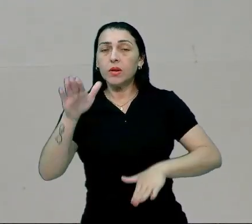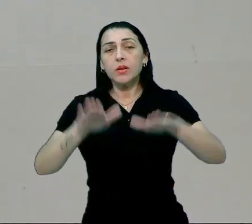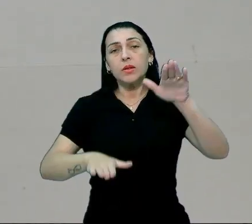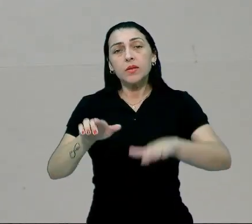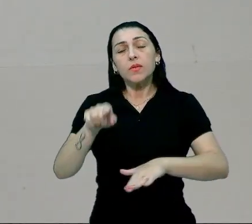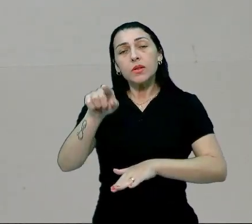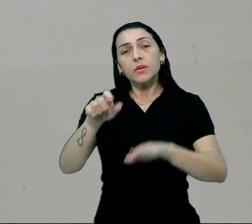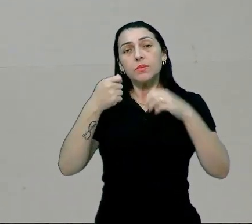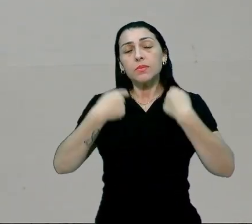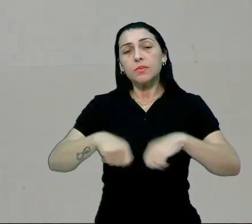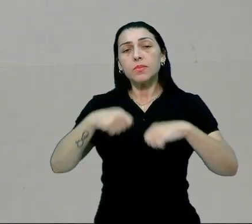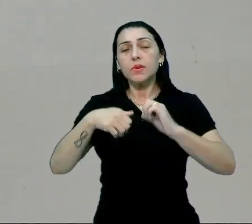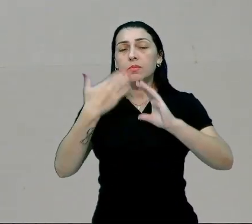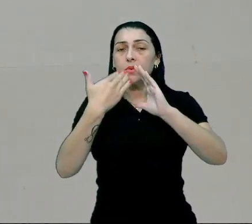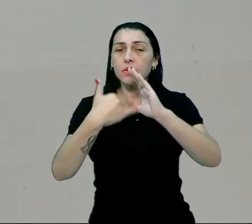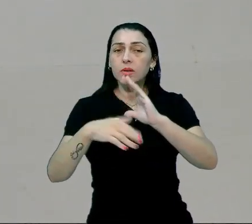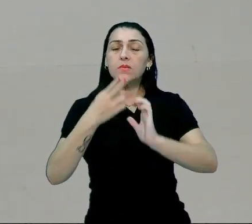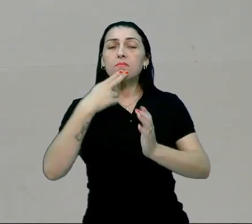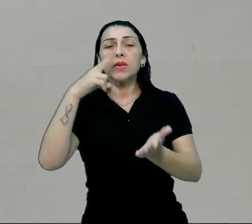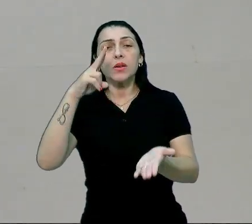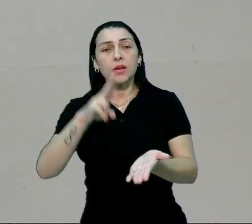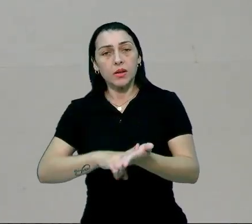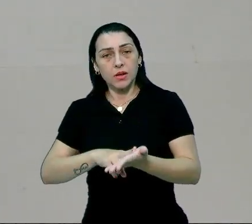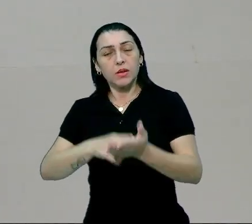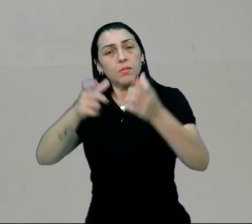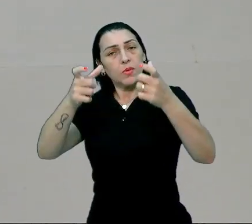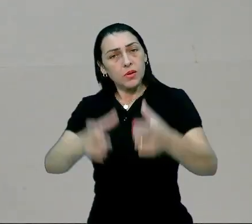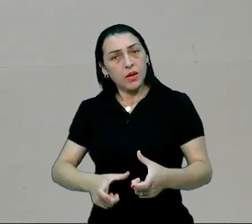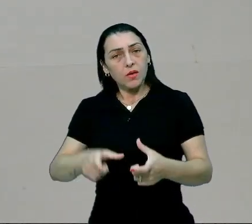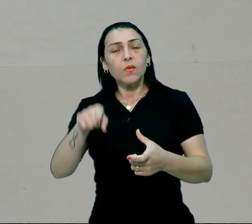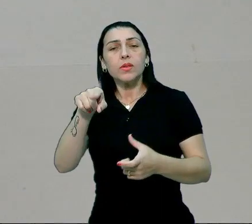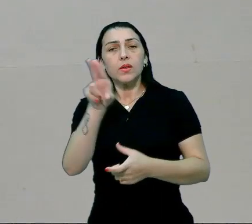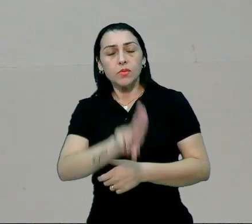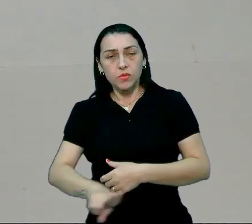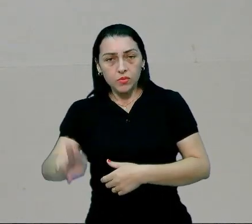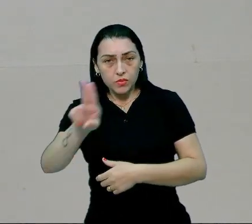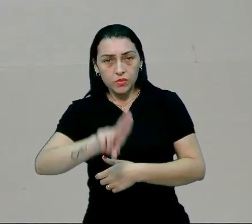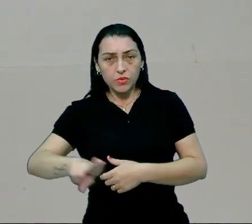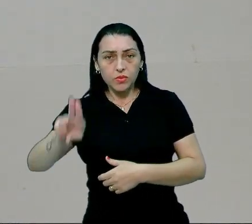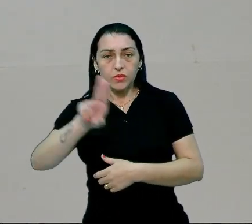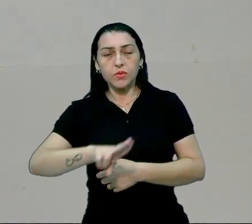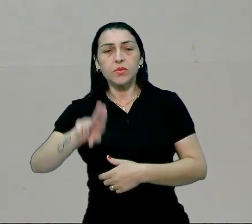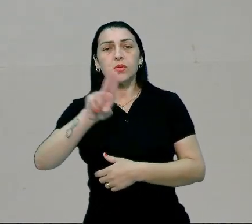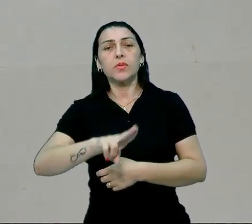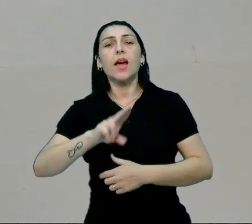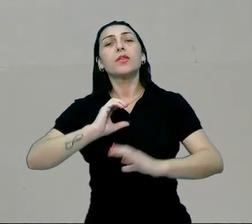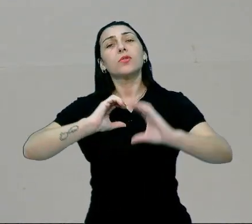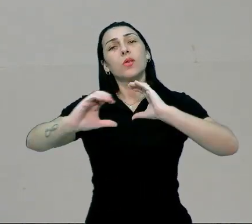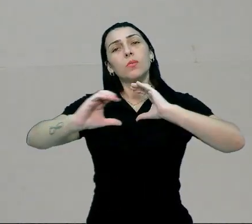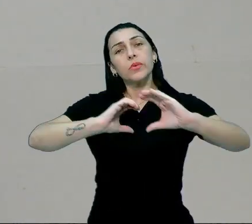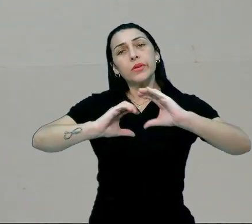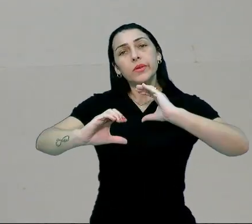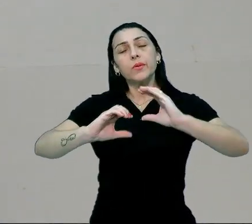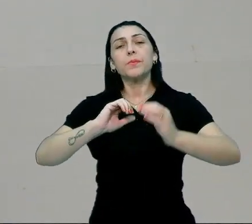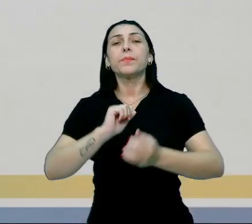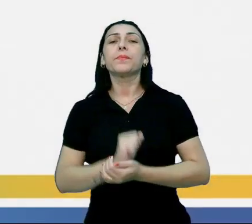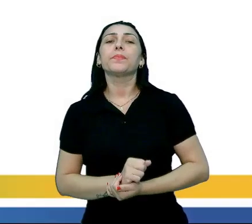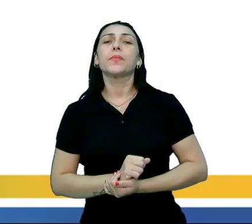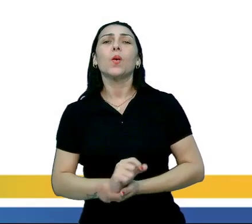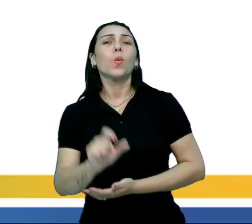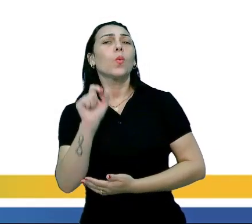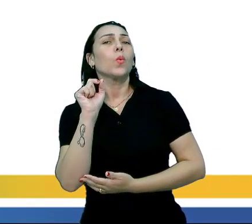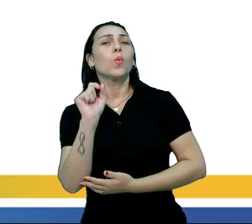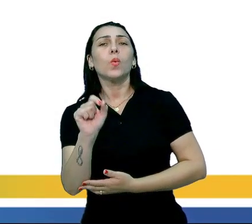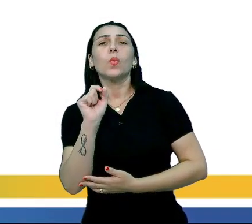você precisa enviar uma carta para uma autoridade local, você ainda utiliza esse meio aí de comunicação. E aí,